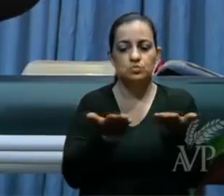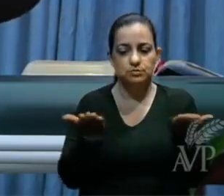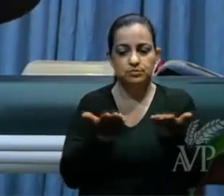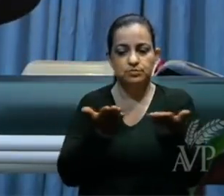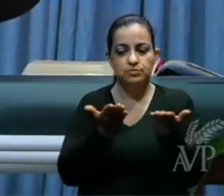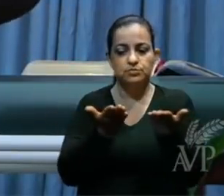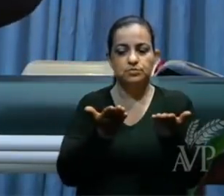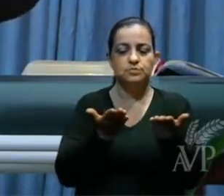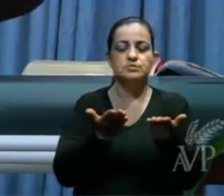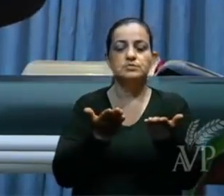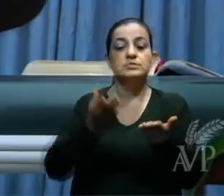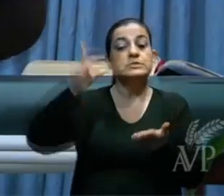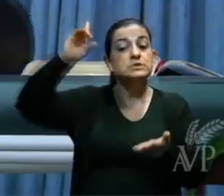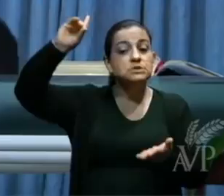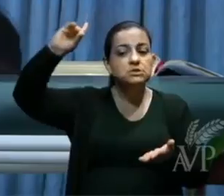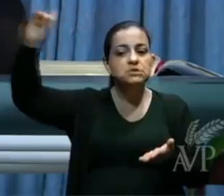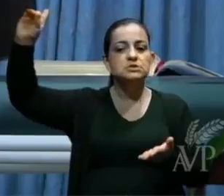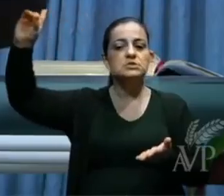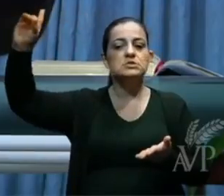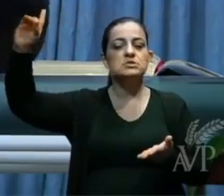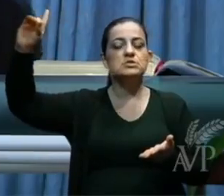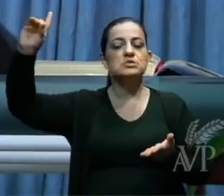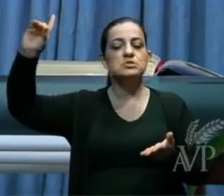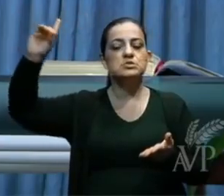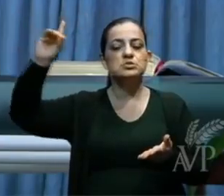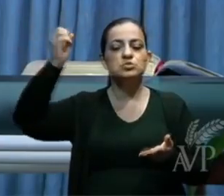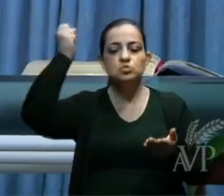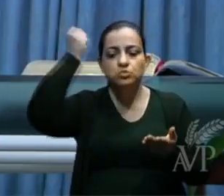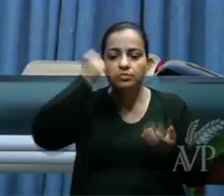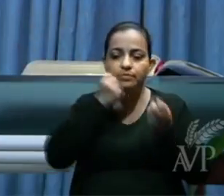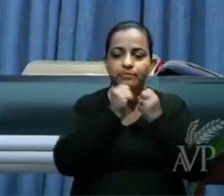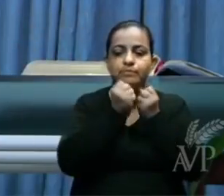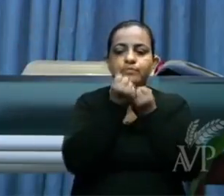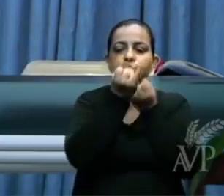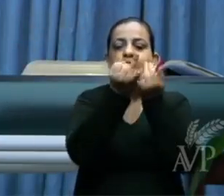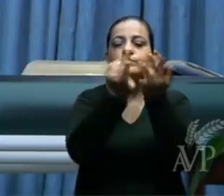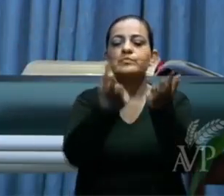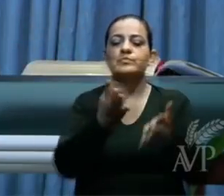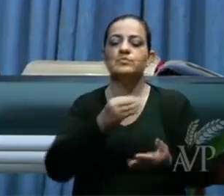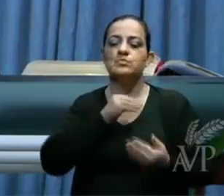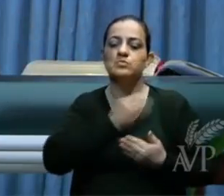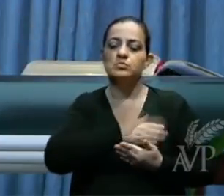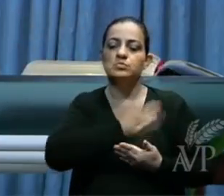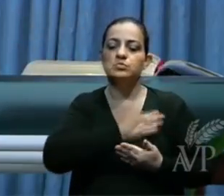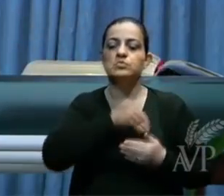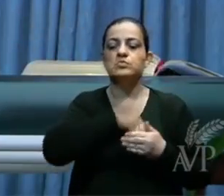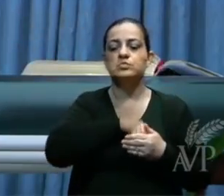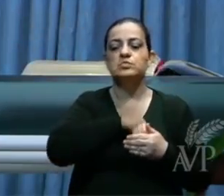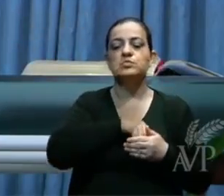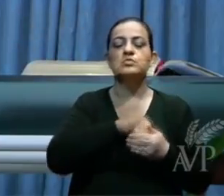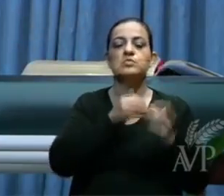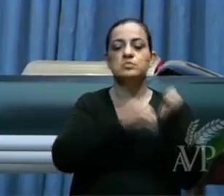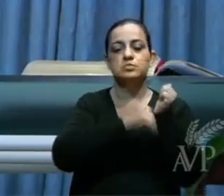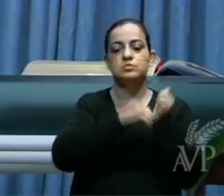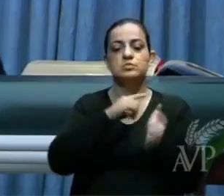estava deus na tenda revelando o segredo do coração de sara